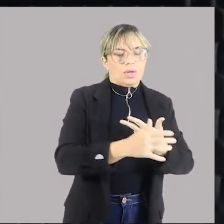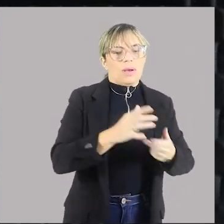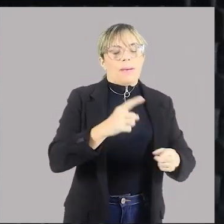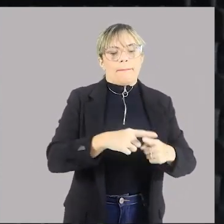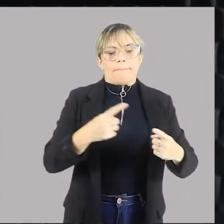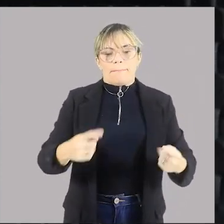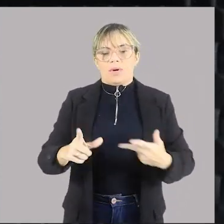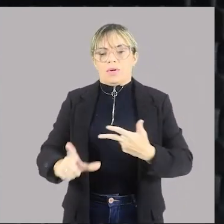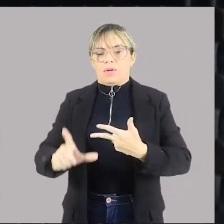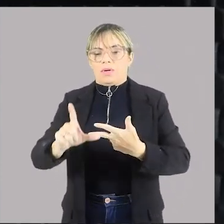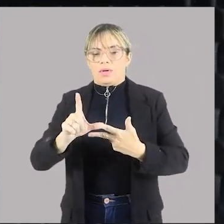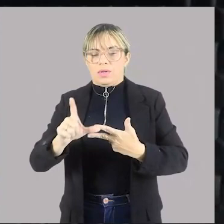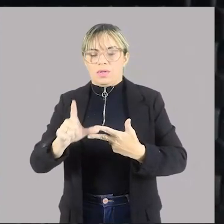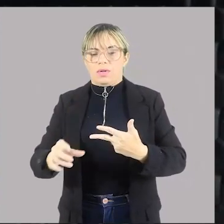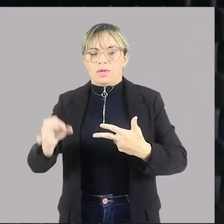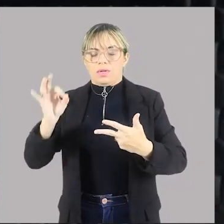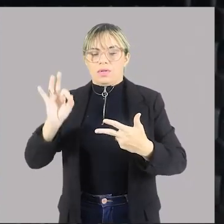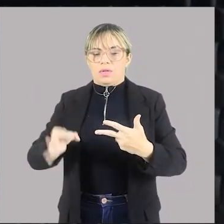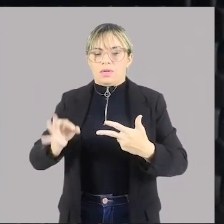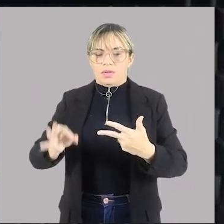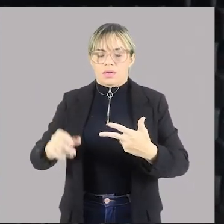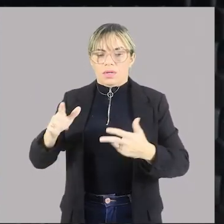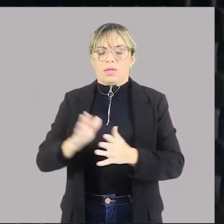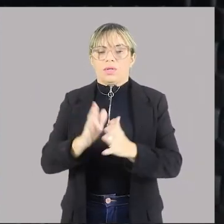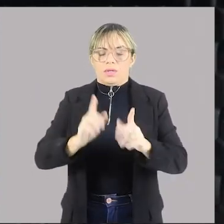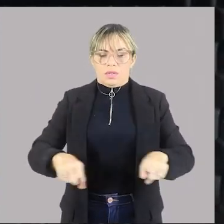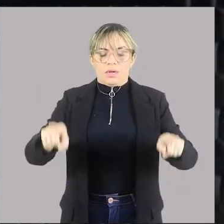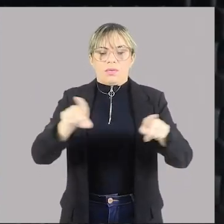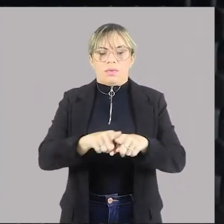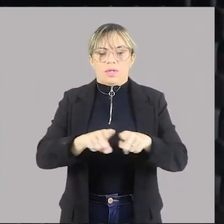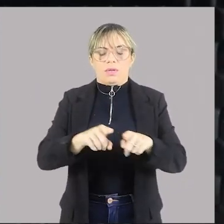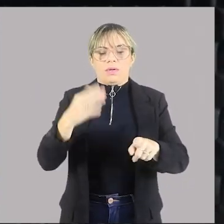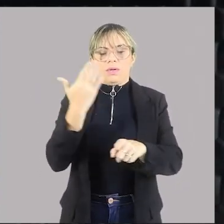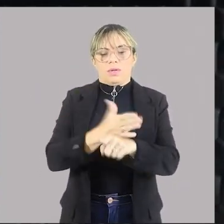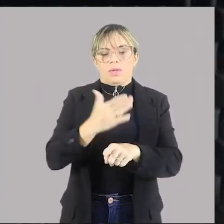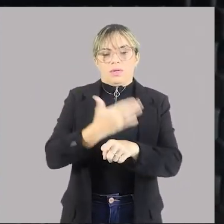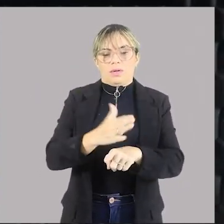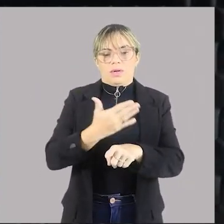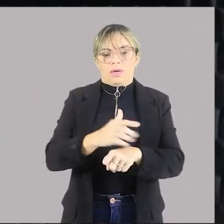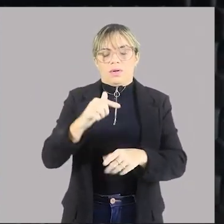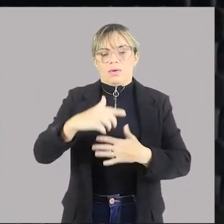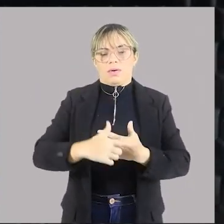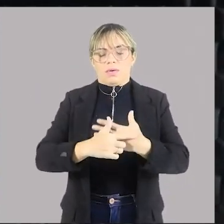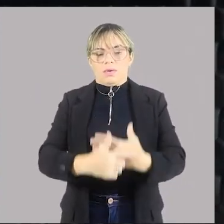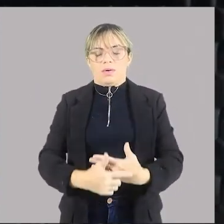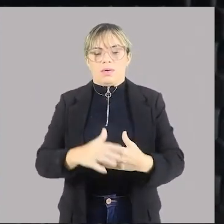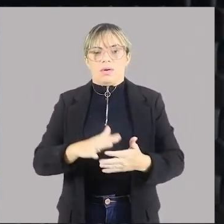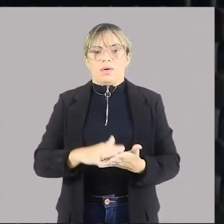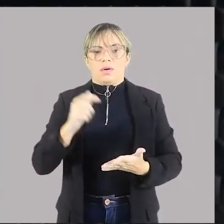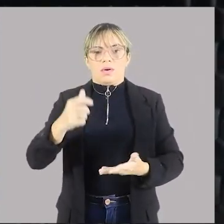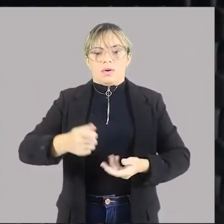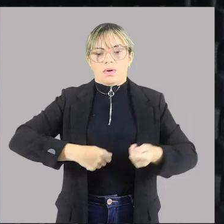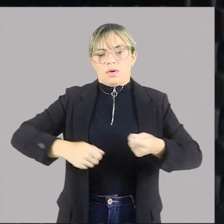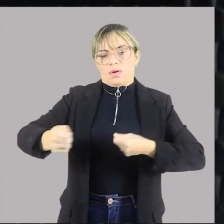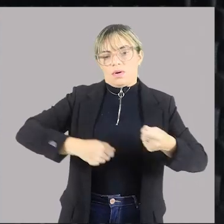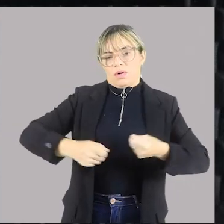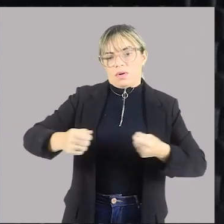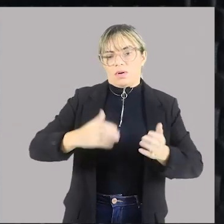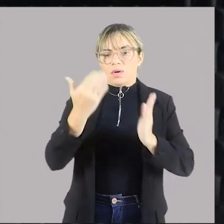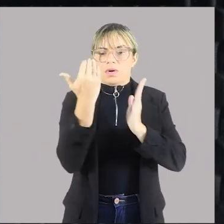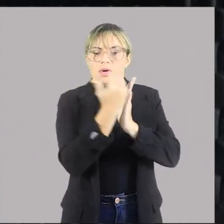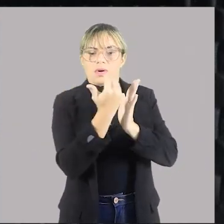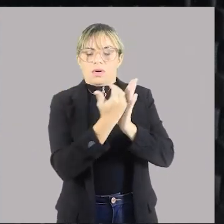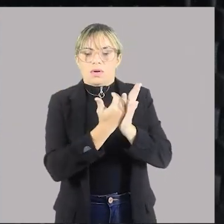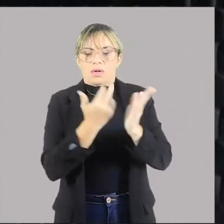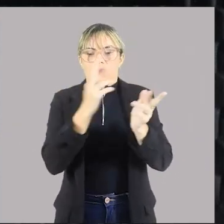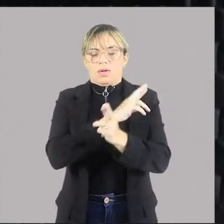Poder Legislativo e o Poder Jurisdicional também exercem função administrativa. Critério das relações jurídicas. A